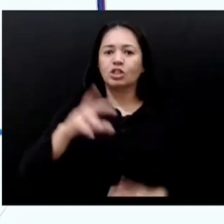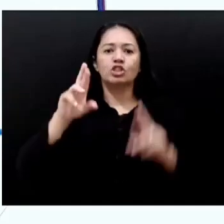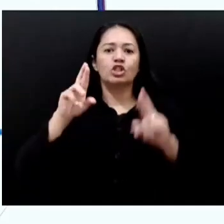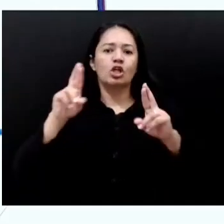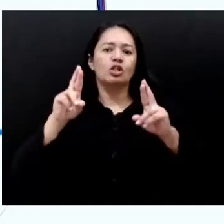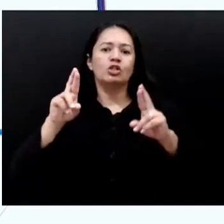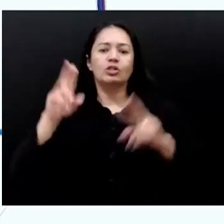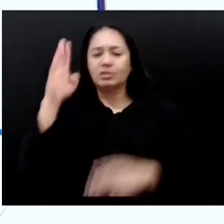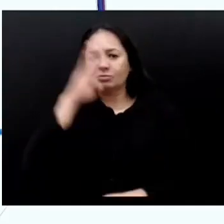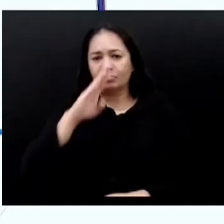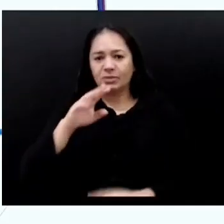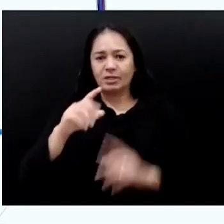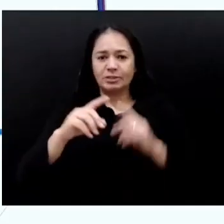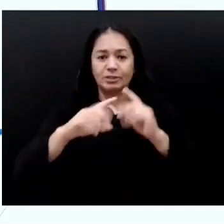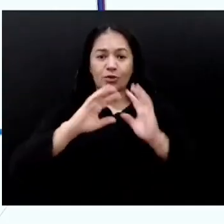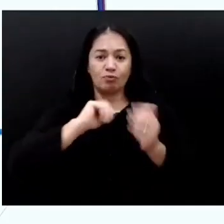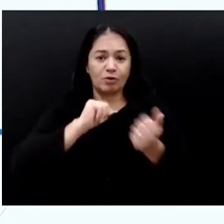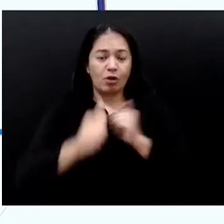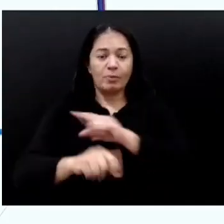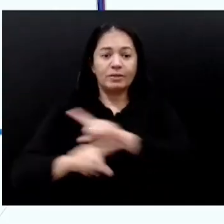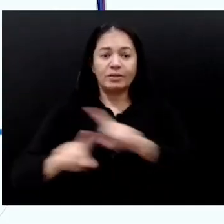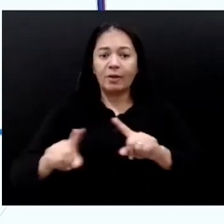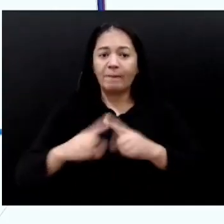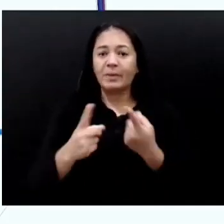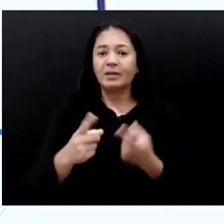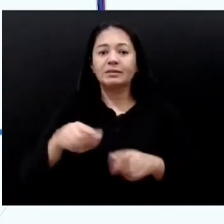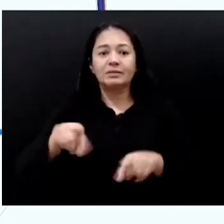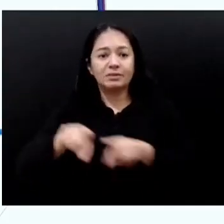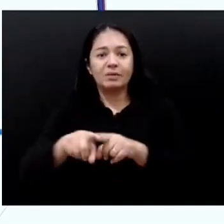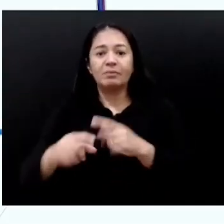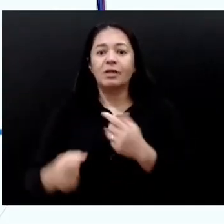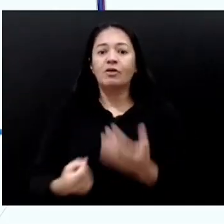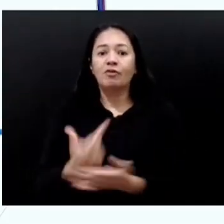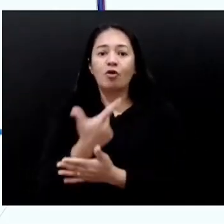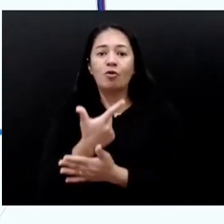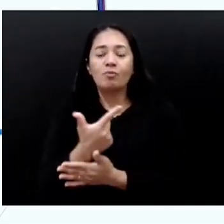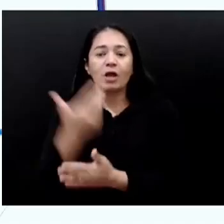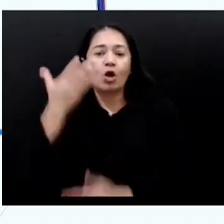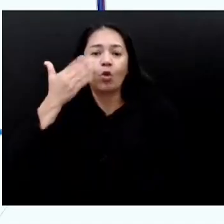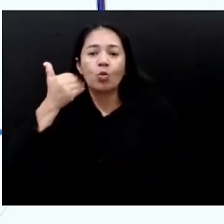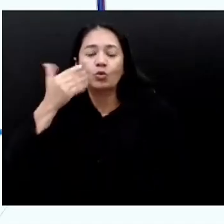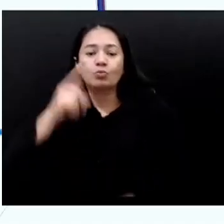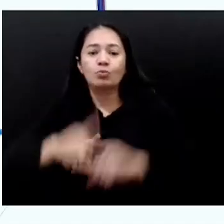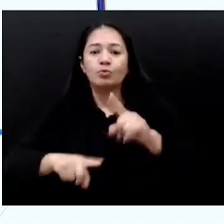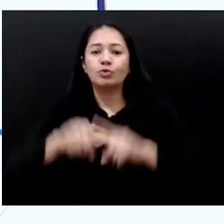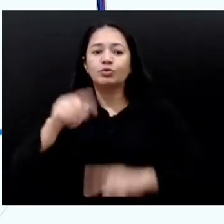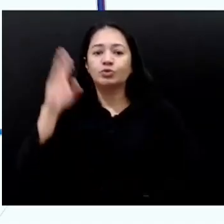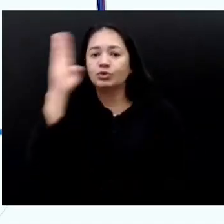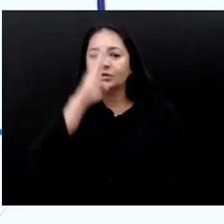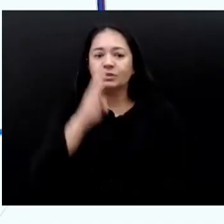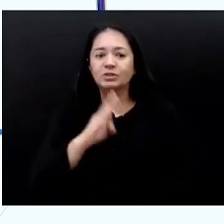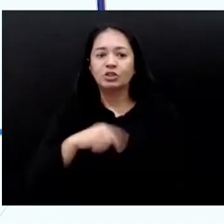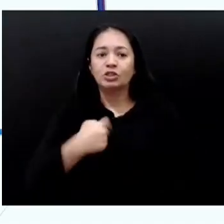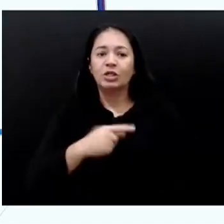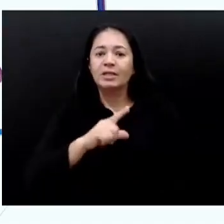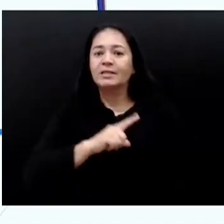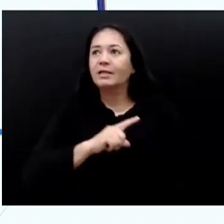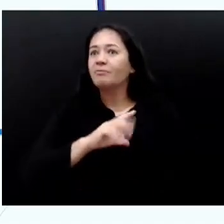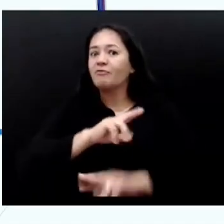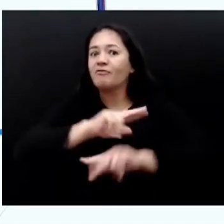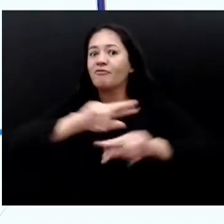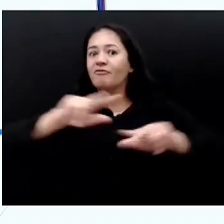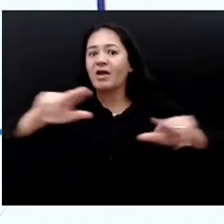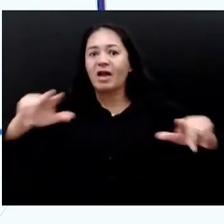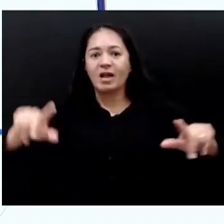também quando a gente for consumir um produto nacional. A gente tem diversos produtos nacionais, isso não se limita à minha categoria, ao meu